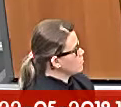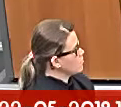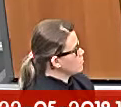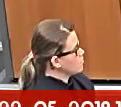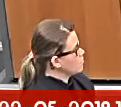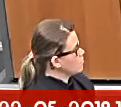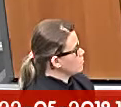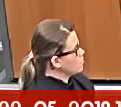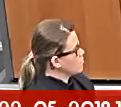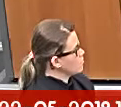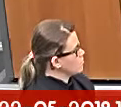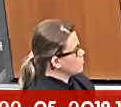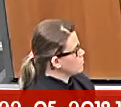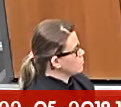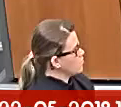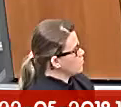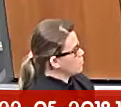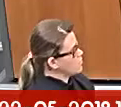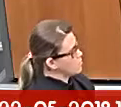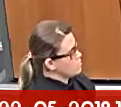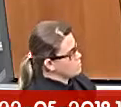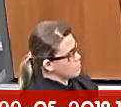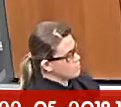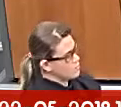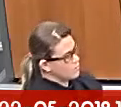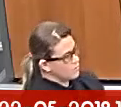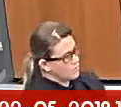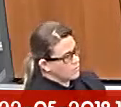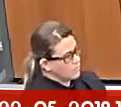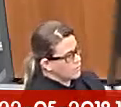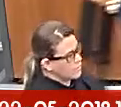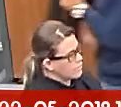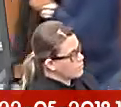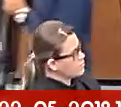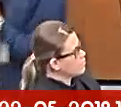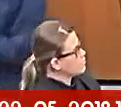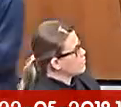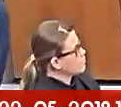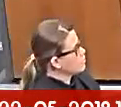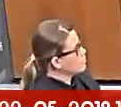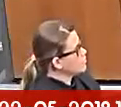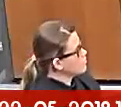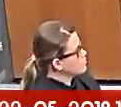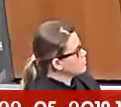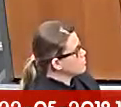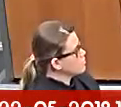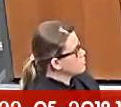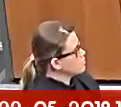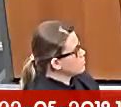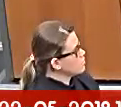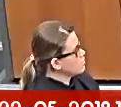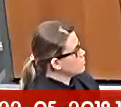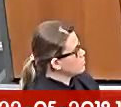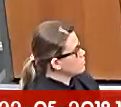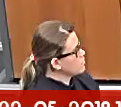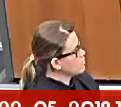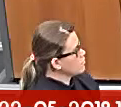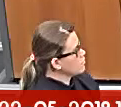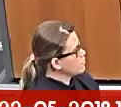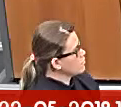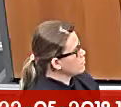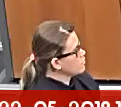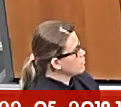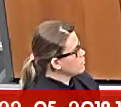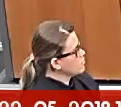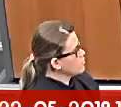pública o otorrino. Então, nós estamos cobrando da secretaria isso. E o que acontece? Um dos